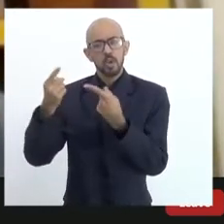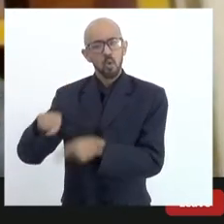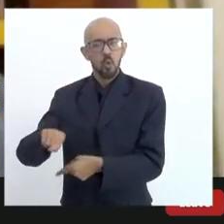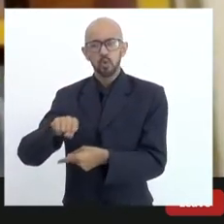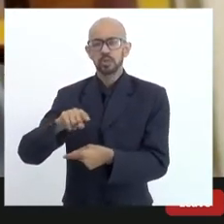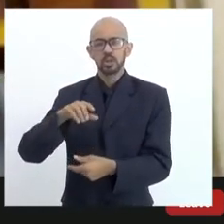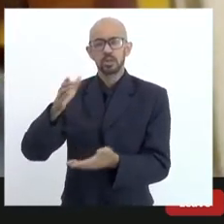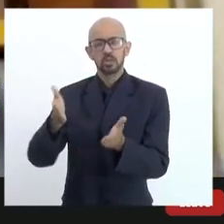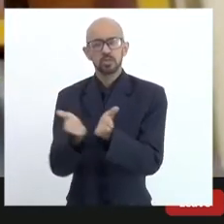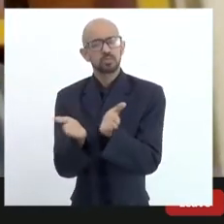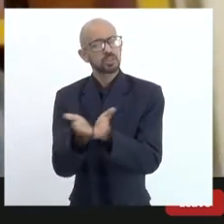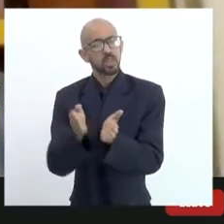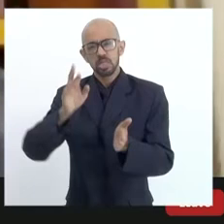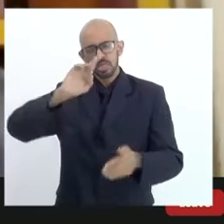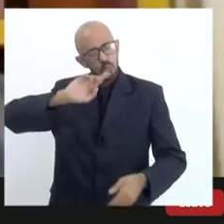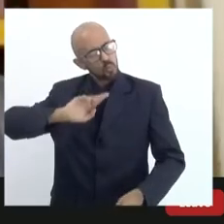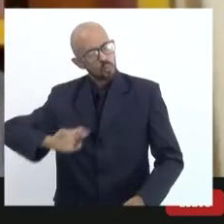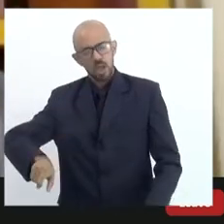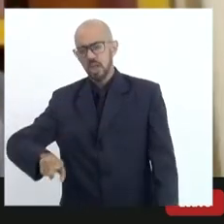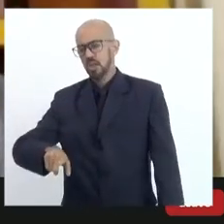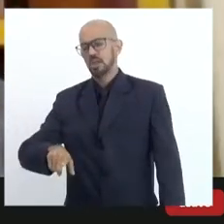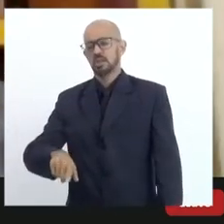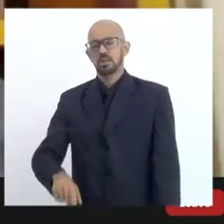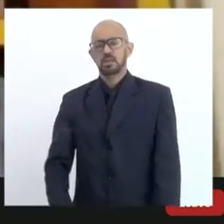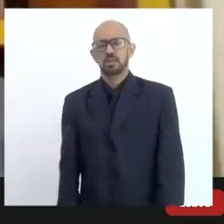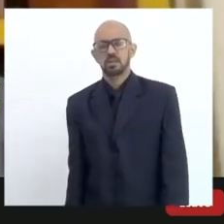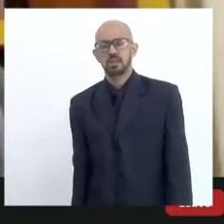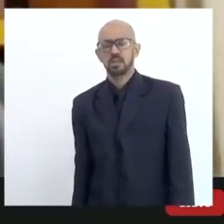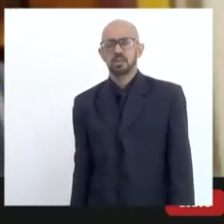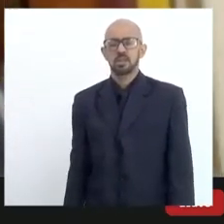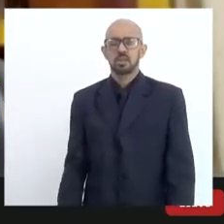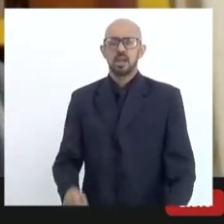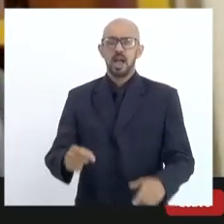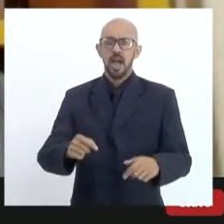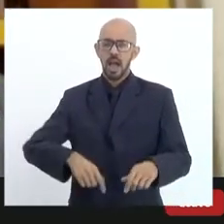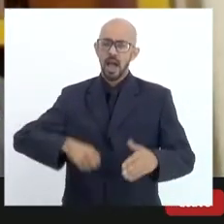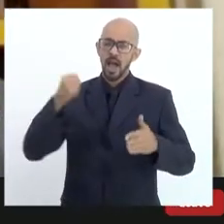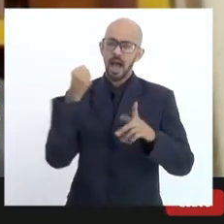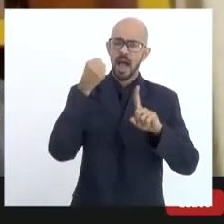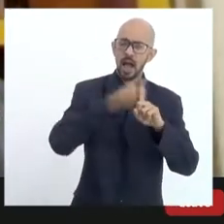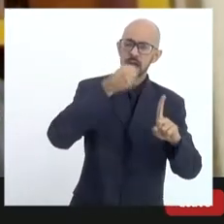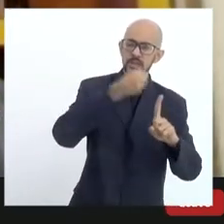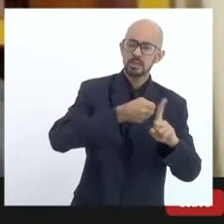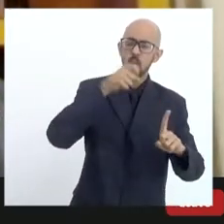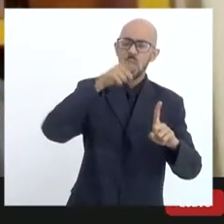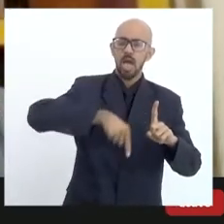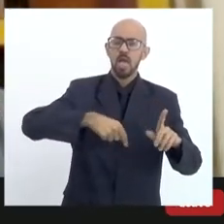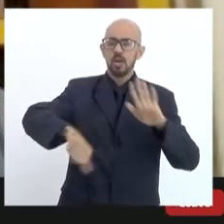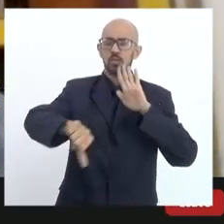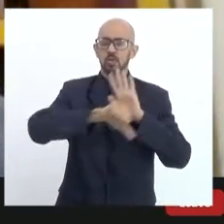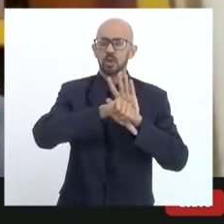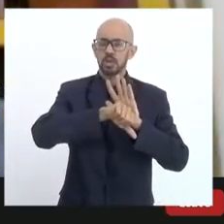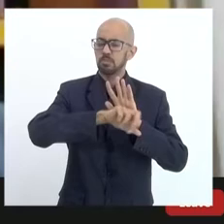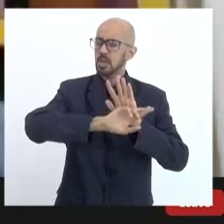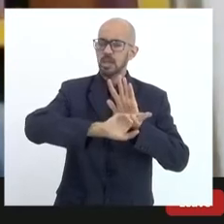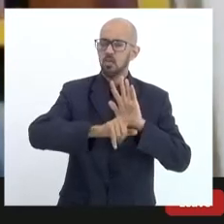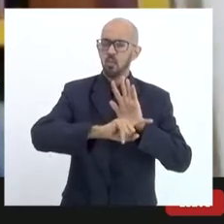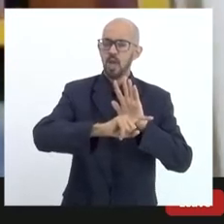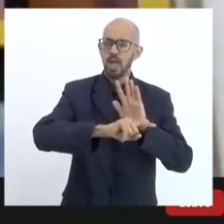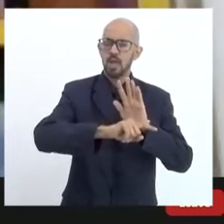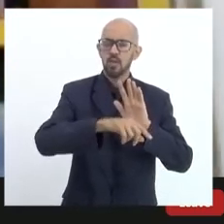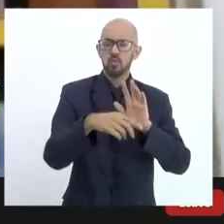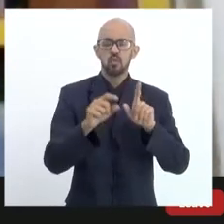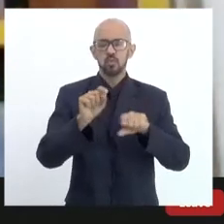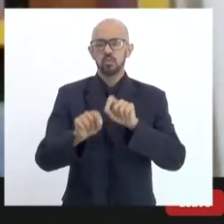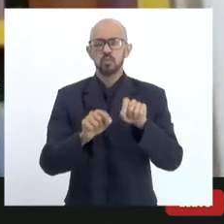Nós temos que encarar como intolerância religiosa, ok? Como agressão, como um crime. e não o contrário. Então, essa tem sido